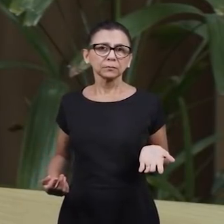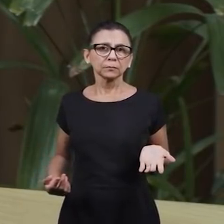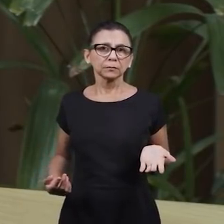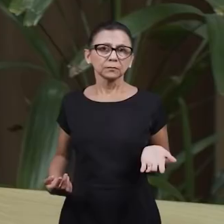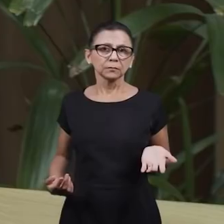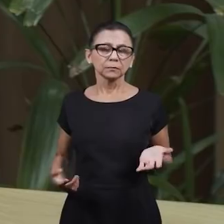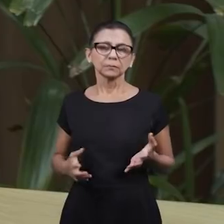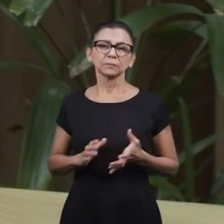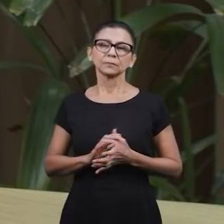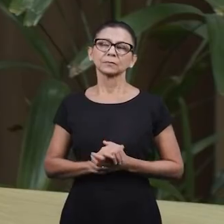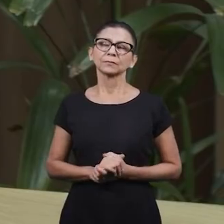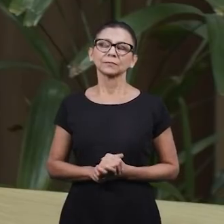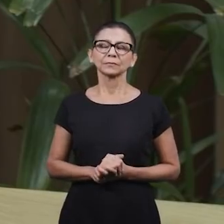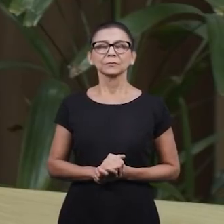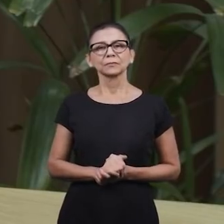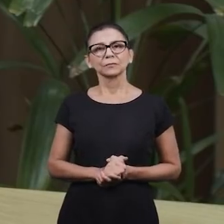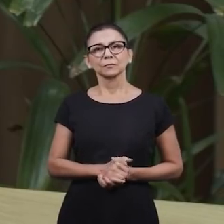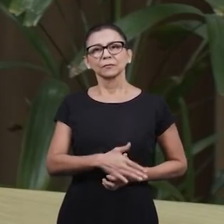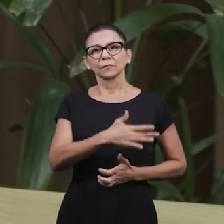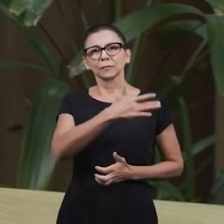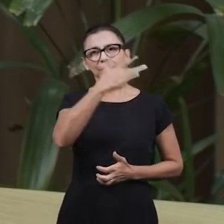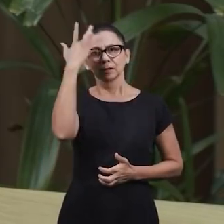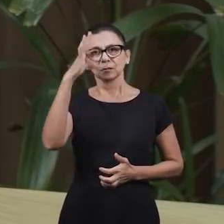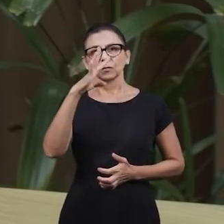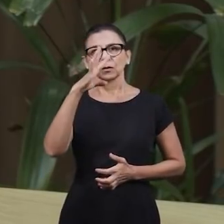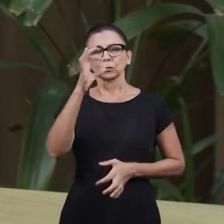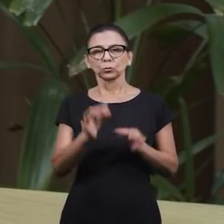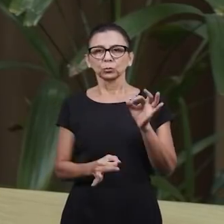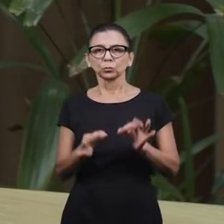as pessoas o julgam, também o julgam a sua palavra.